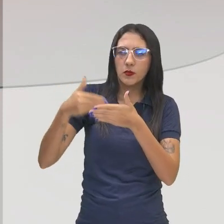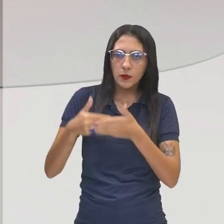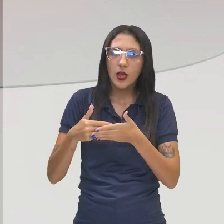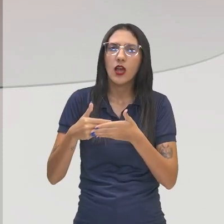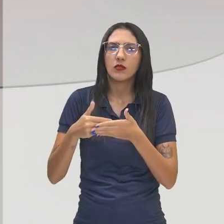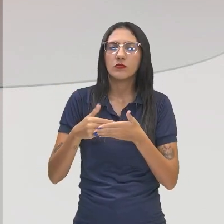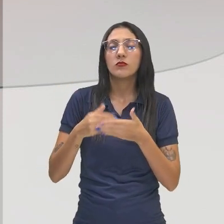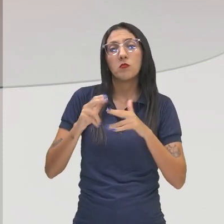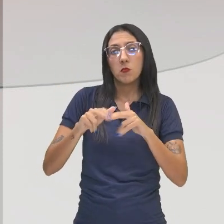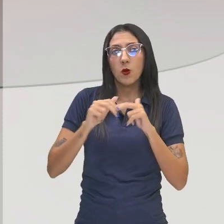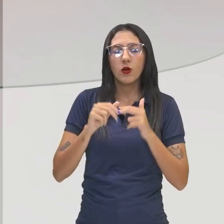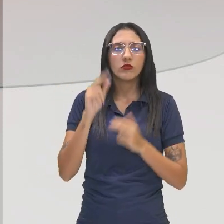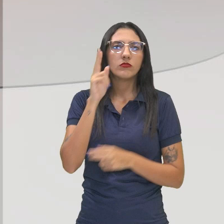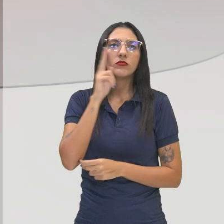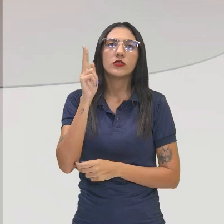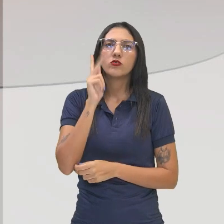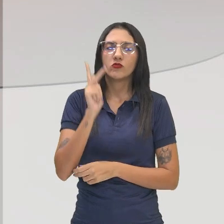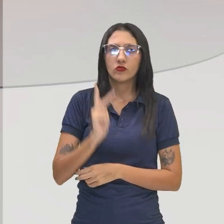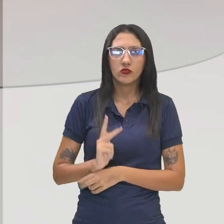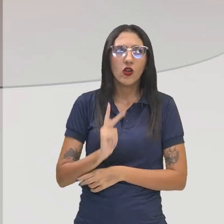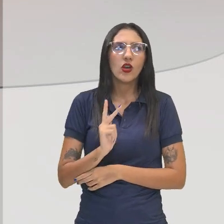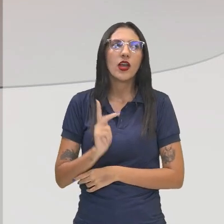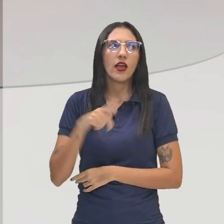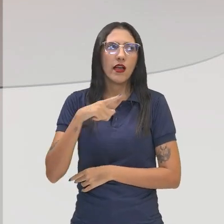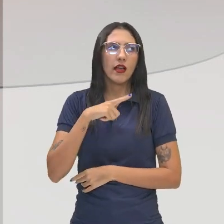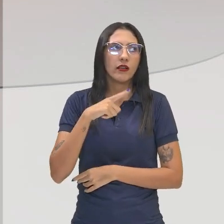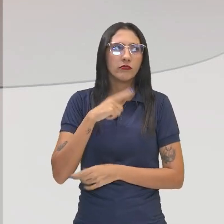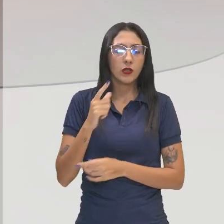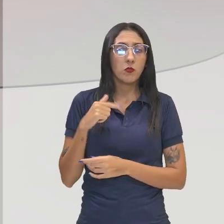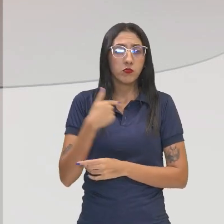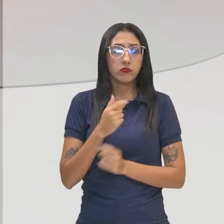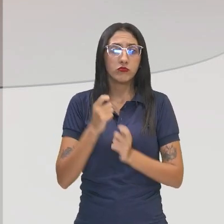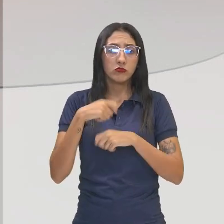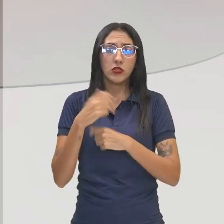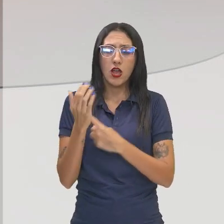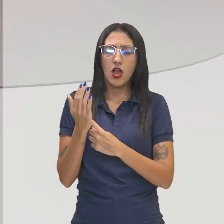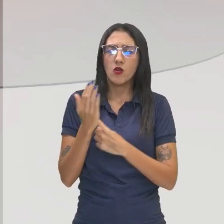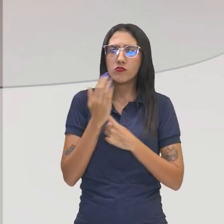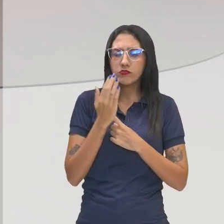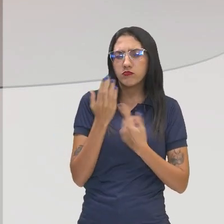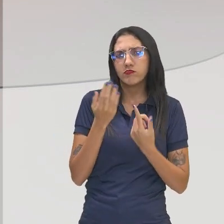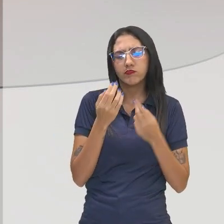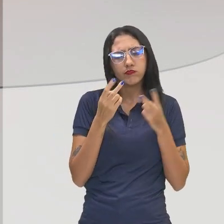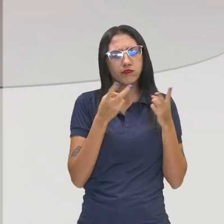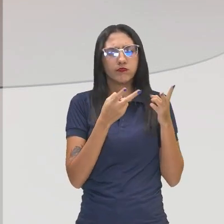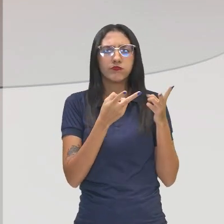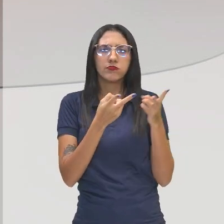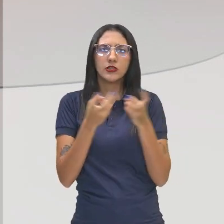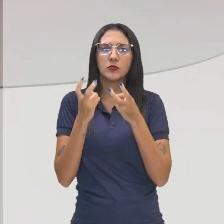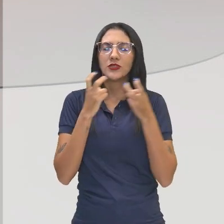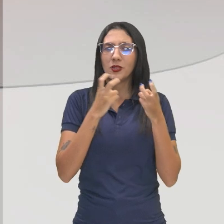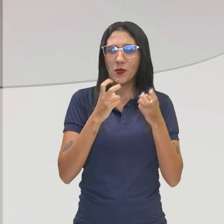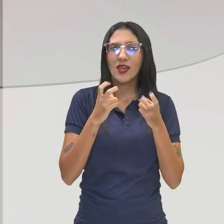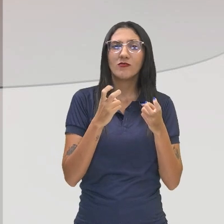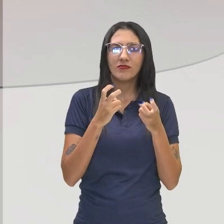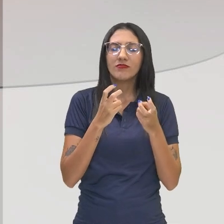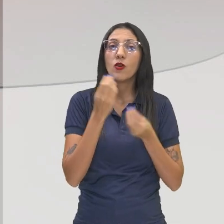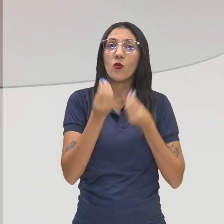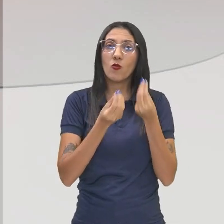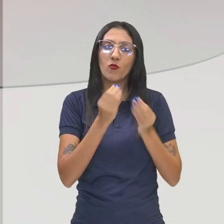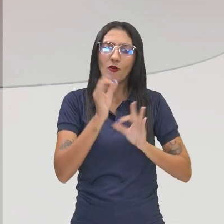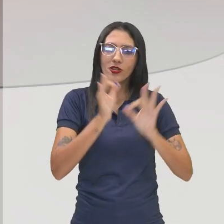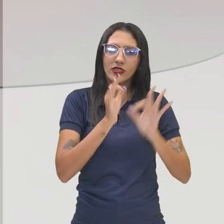história, justamente, nos ajuda a enxergar o sequenciamento